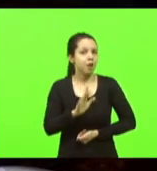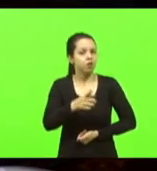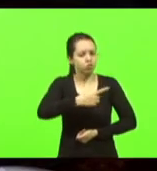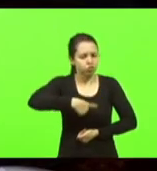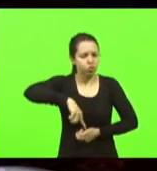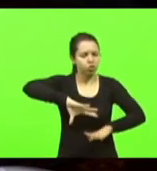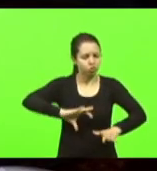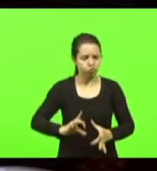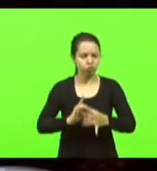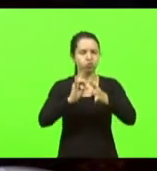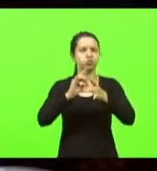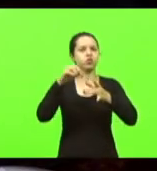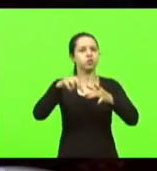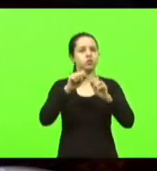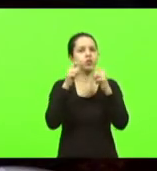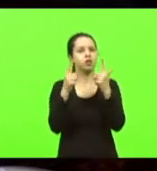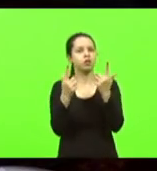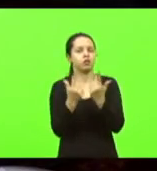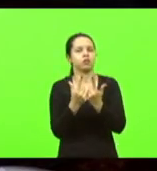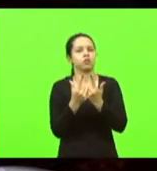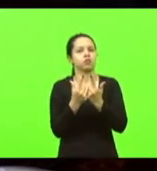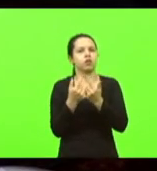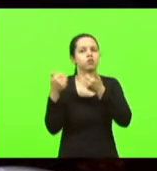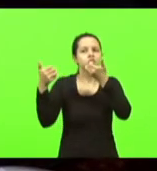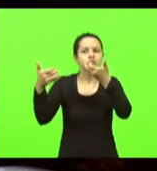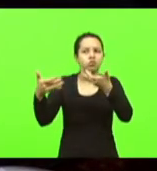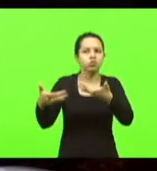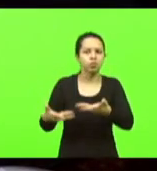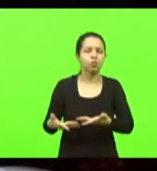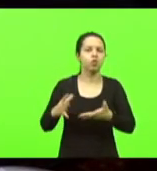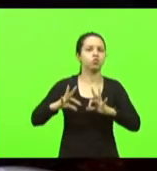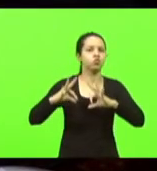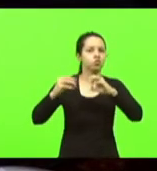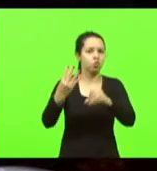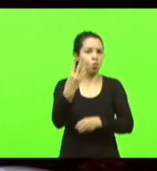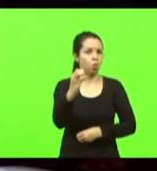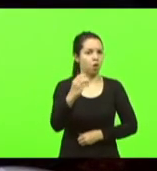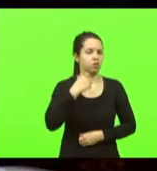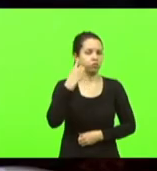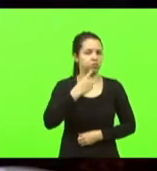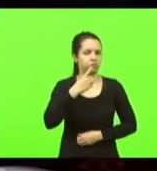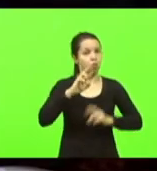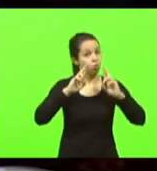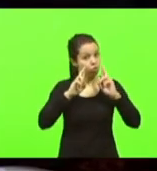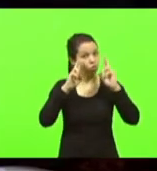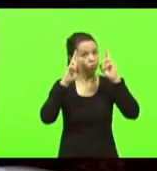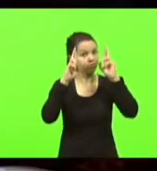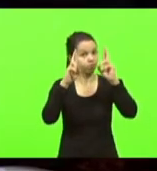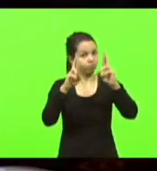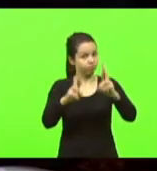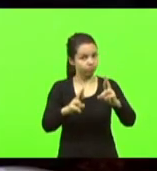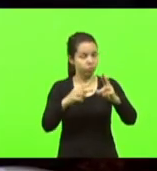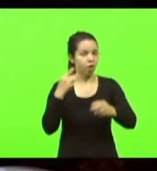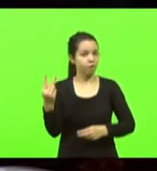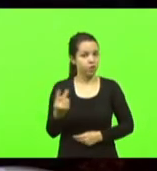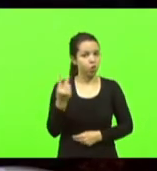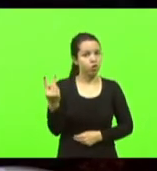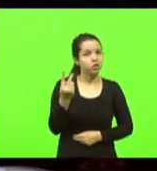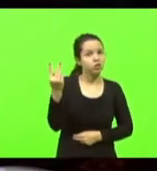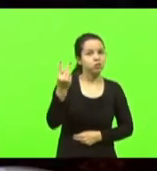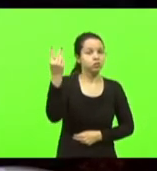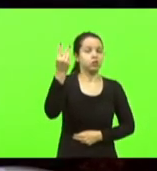nessa casa no depoimento de todos os 40 deputados o respeito EA valorização